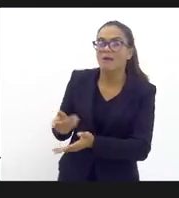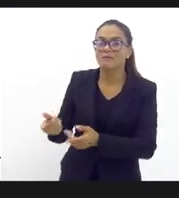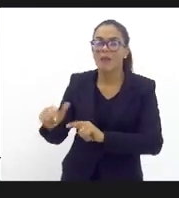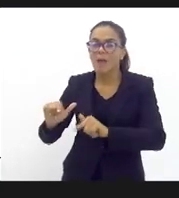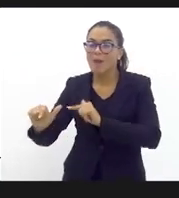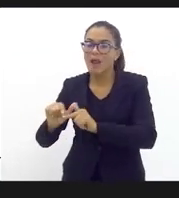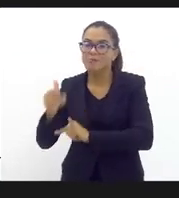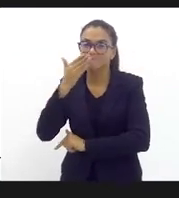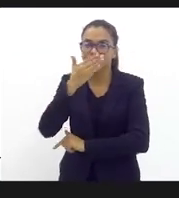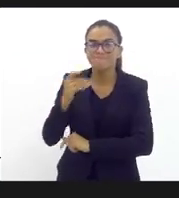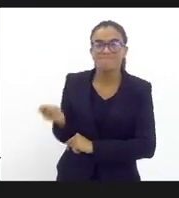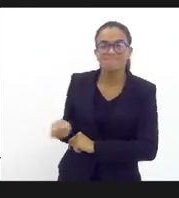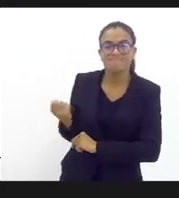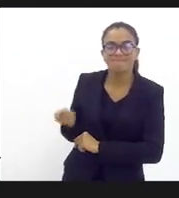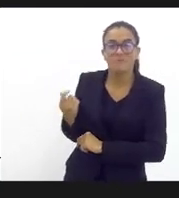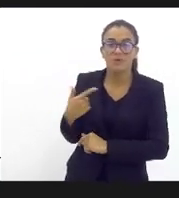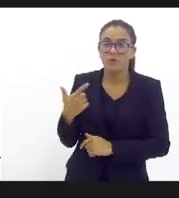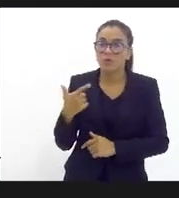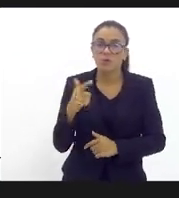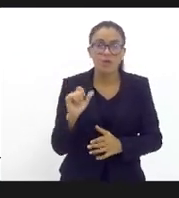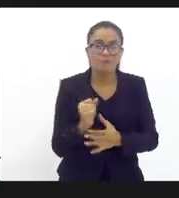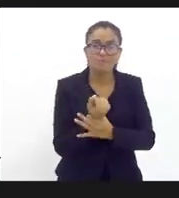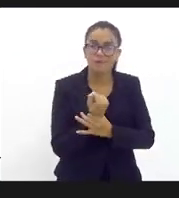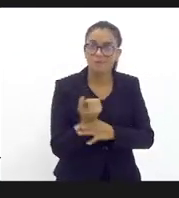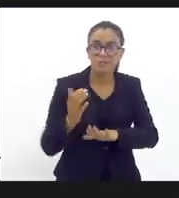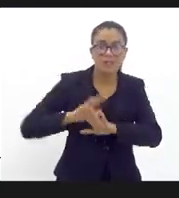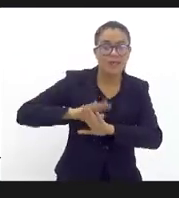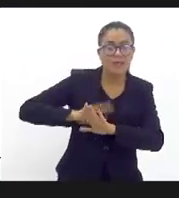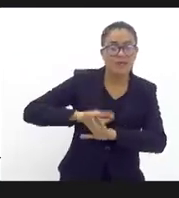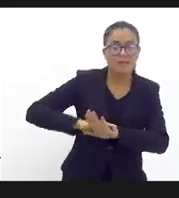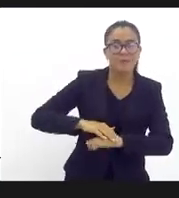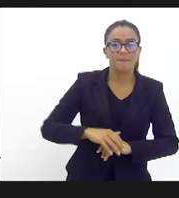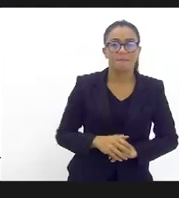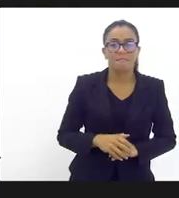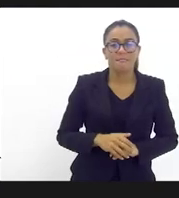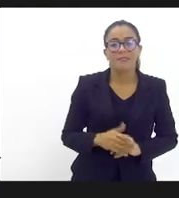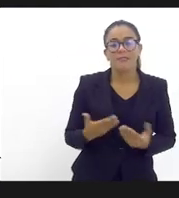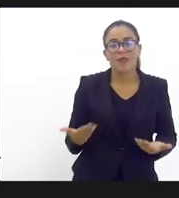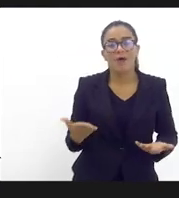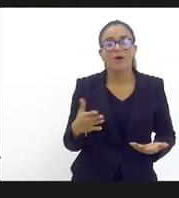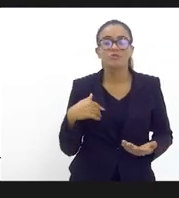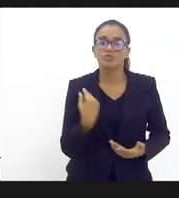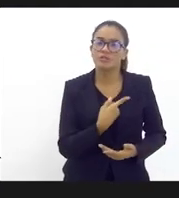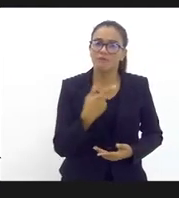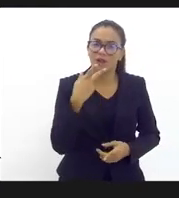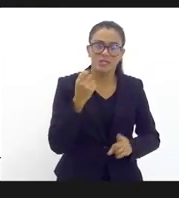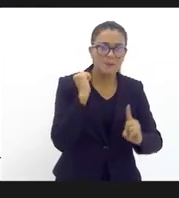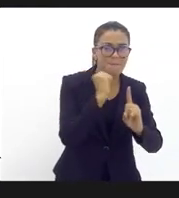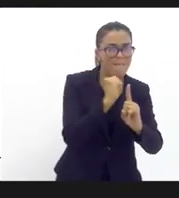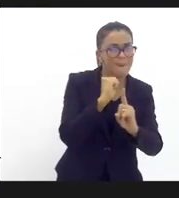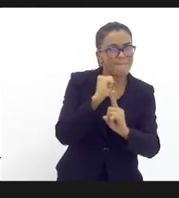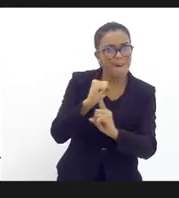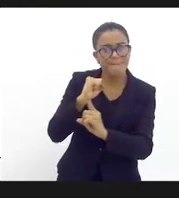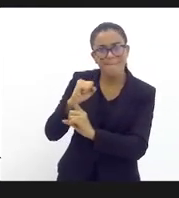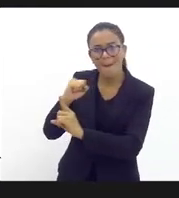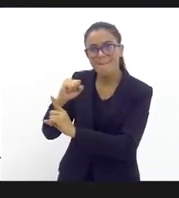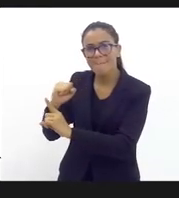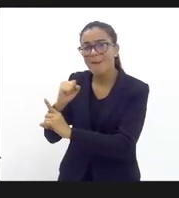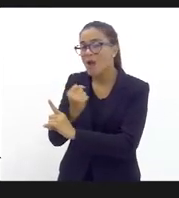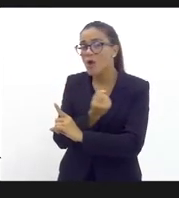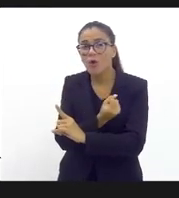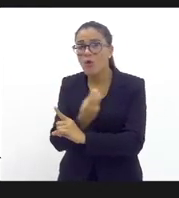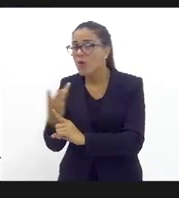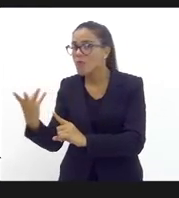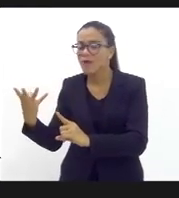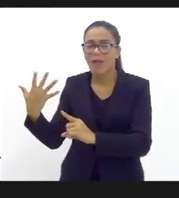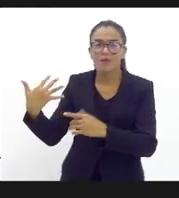serviço sem ter nenhum tipo de respaldo por trás delas. Então, a gente está falando de assassinatos em grande quantidade